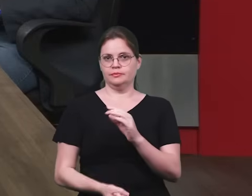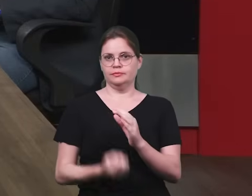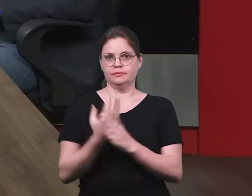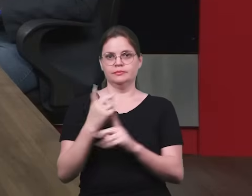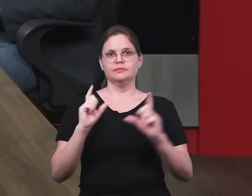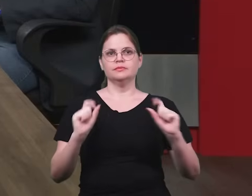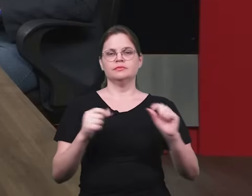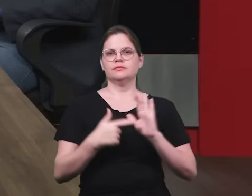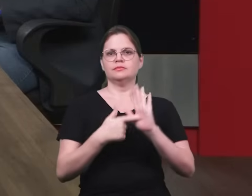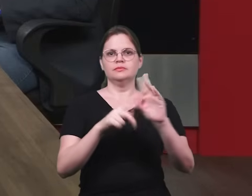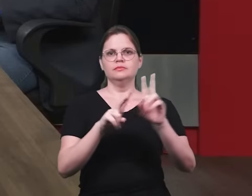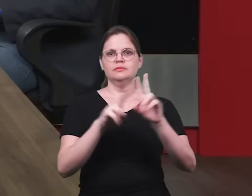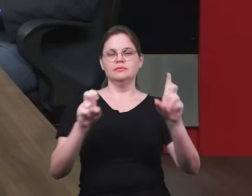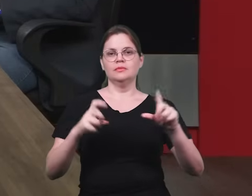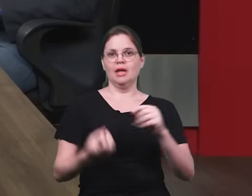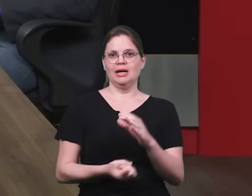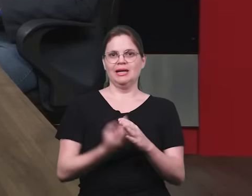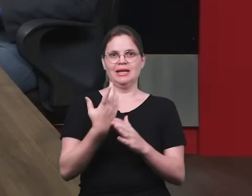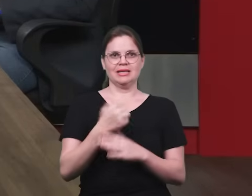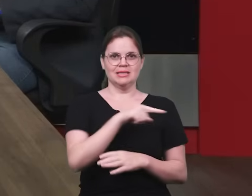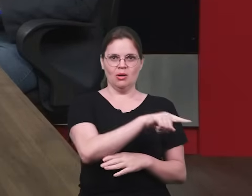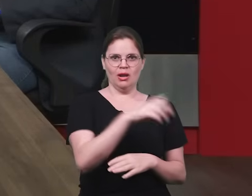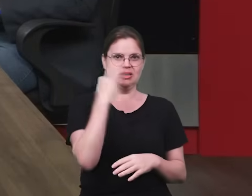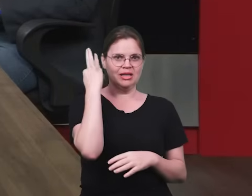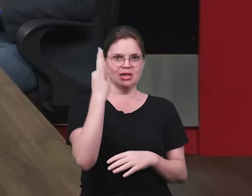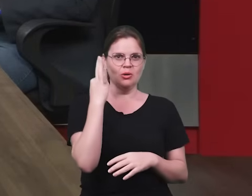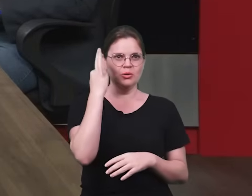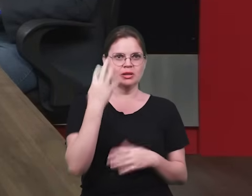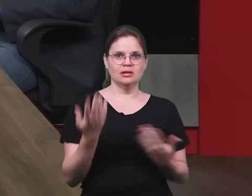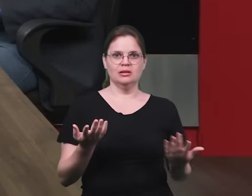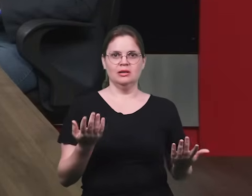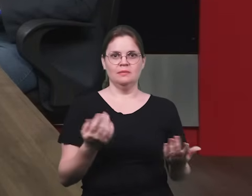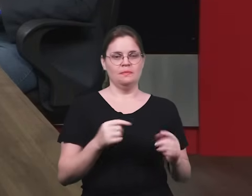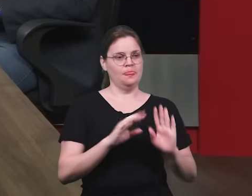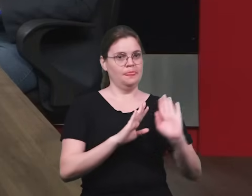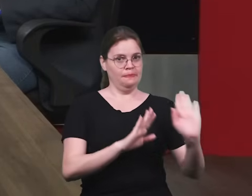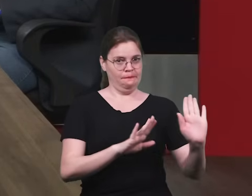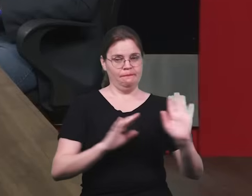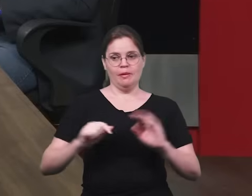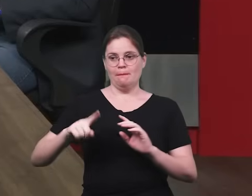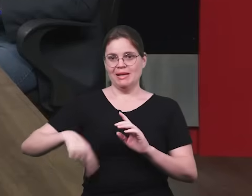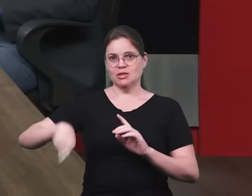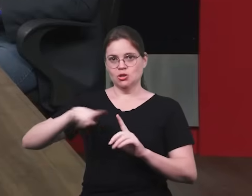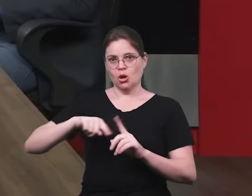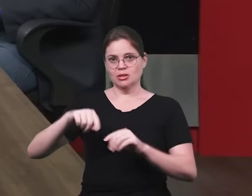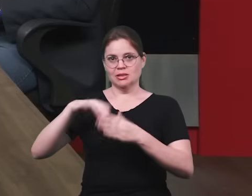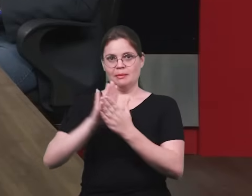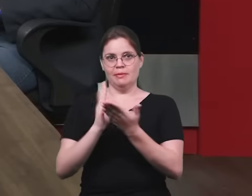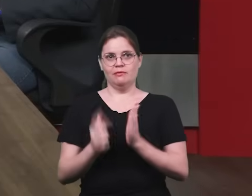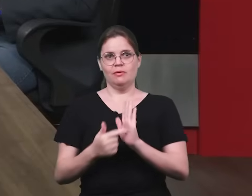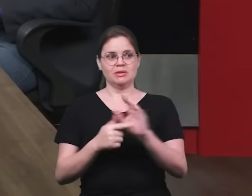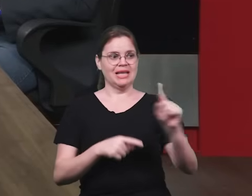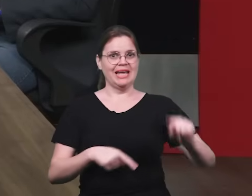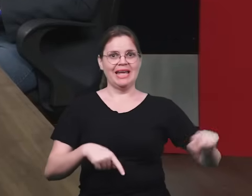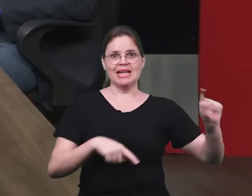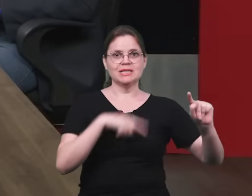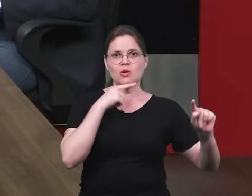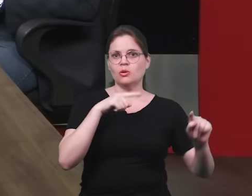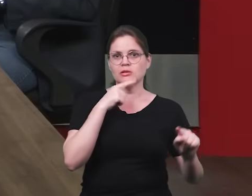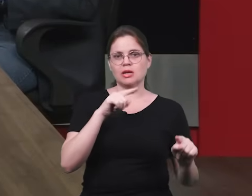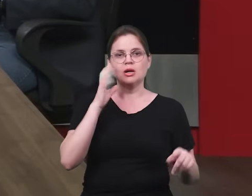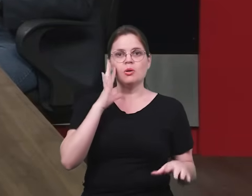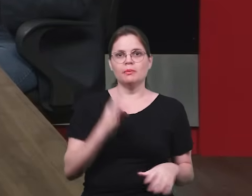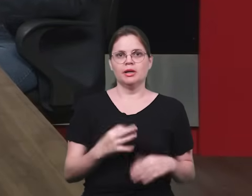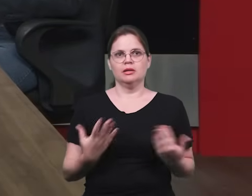noção insuportável ao incrédulo, ao ateu. Né? É uma noção insuportável, mas como?